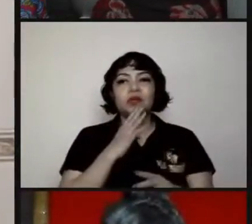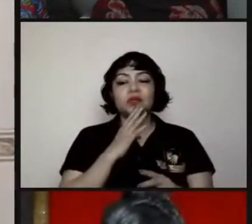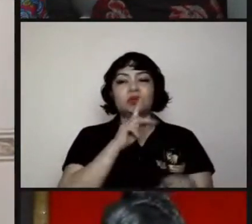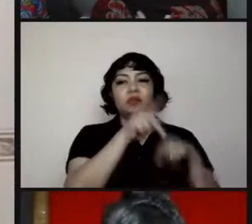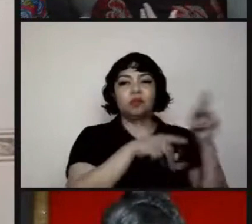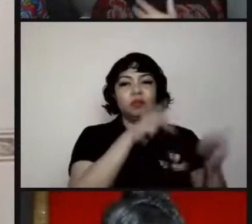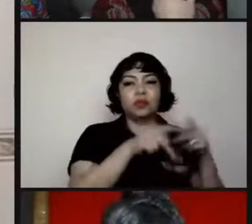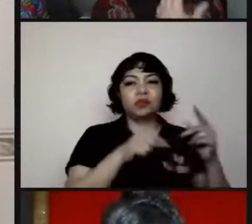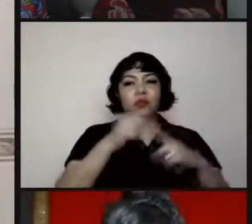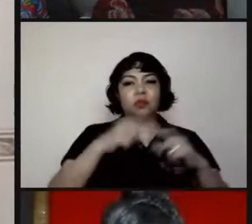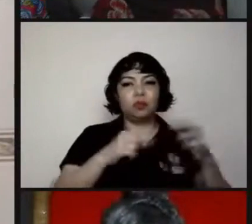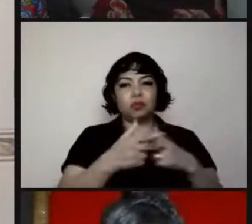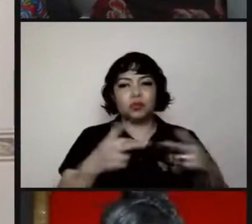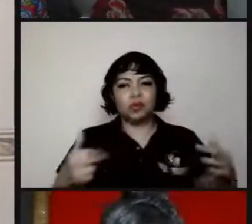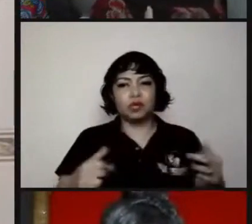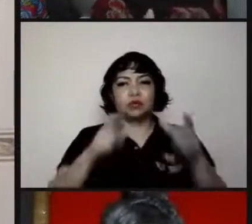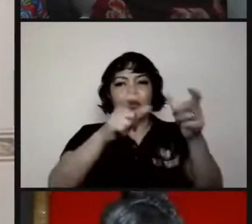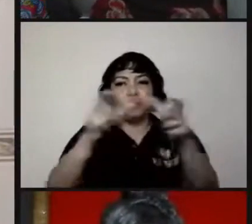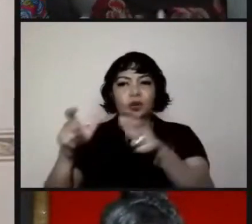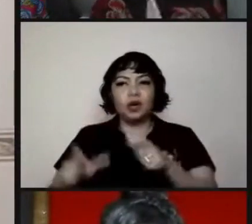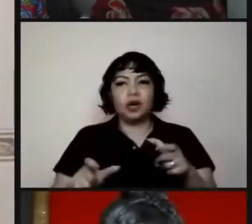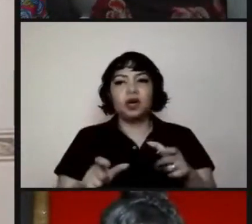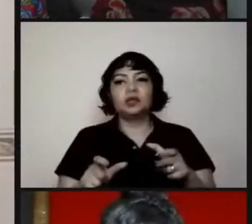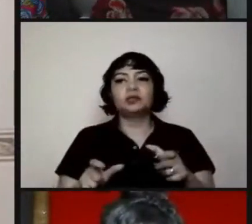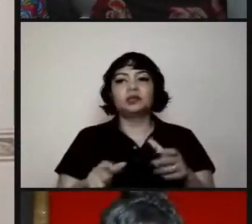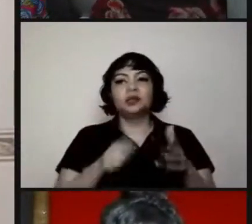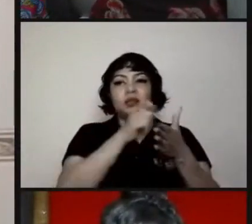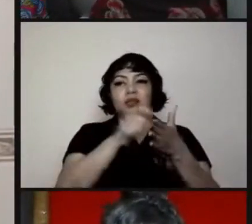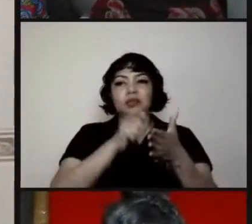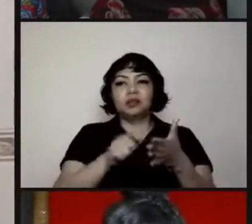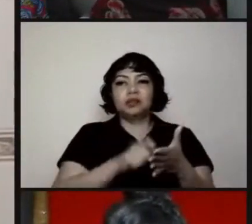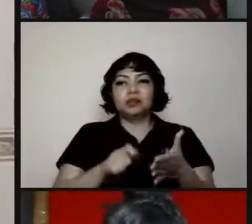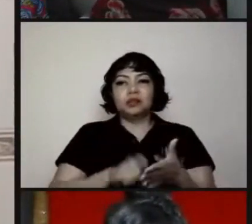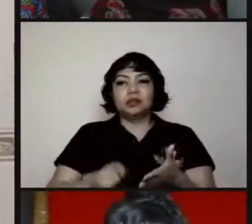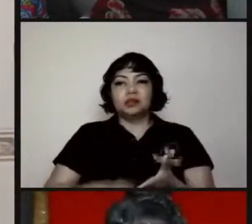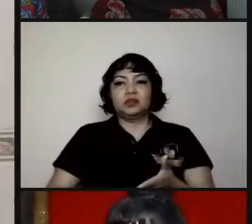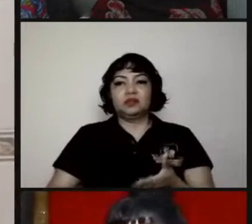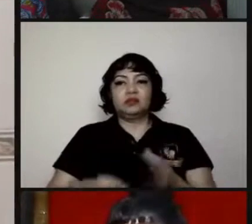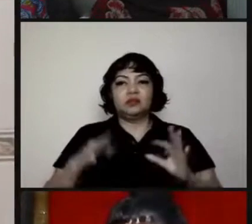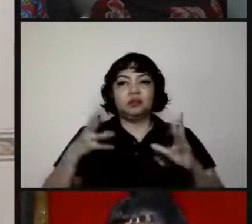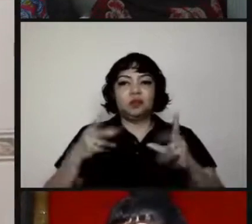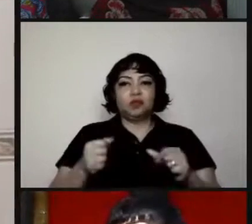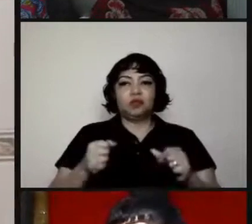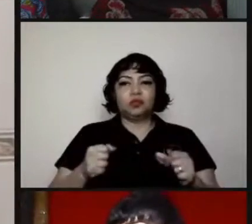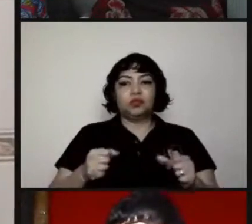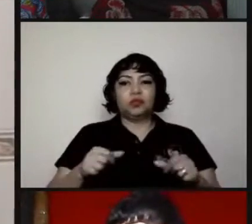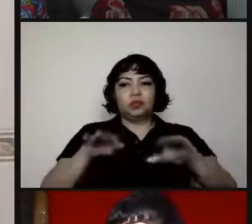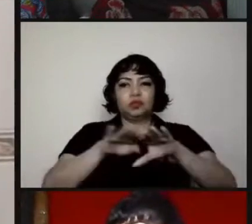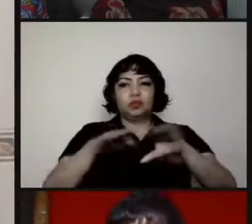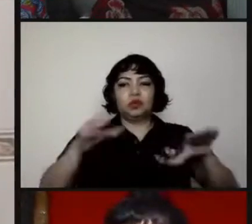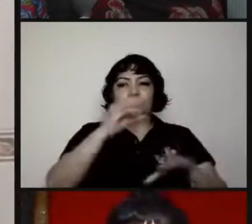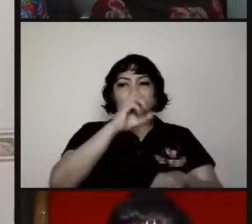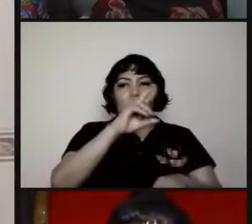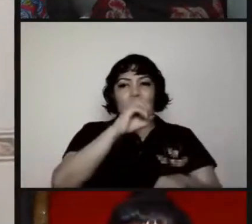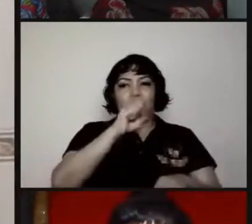onde escreveu muito sobre o desandar e o andar de nossa crosta terrestre. Muito legal. E